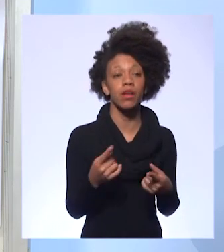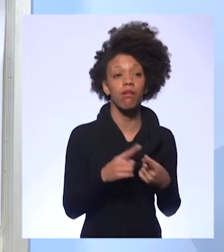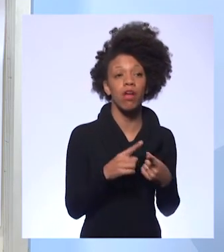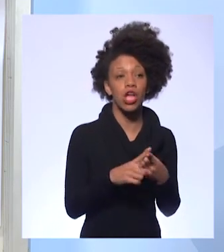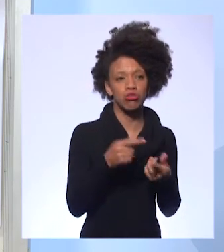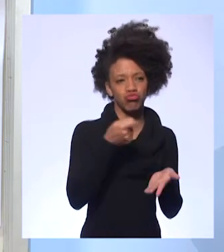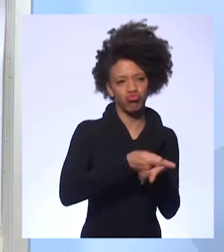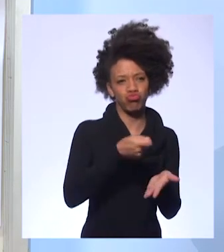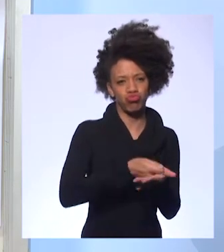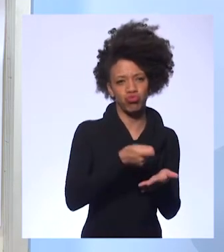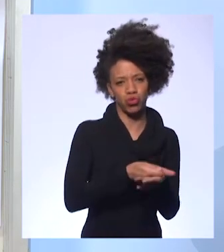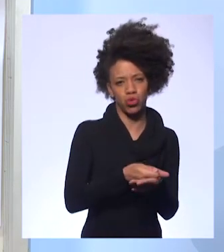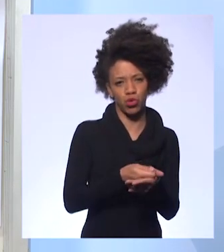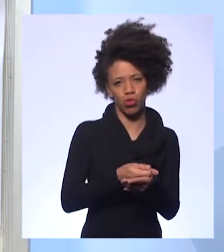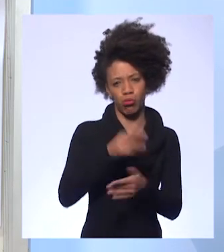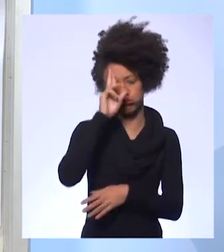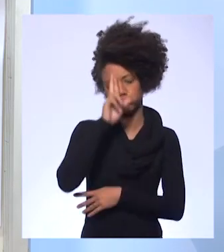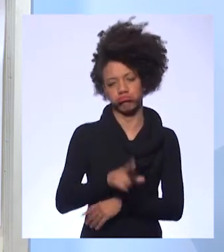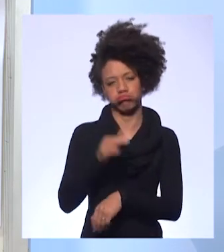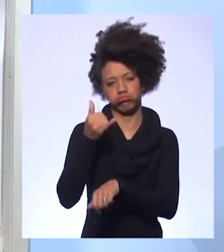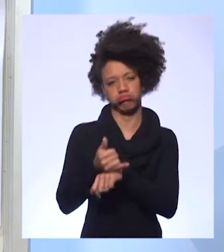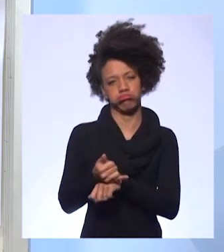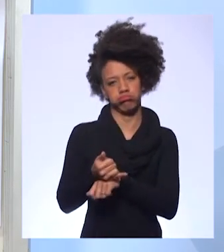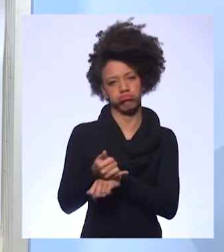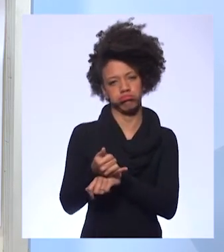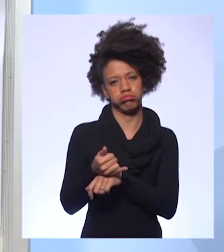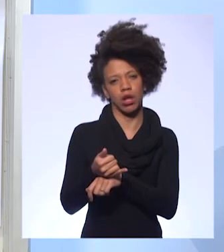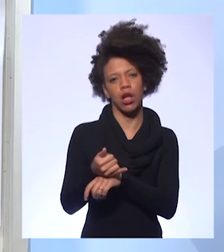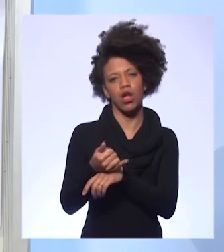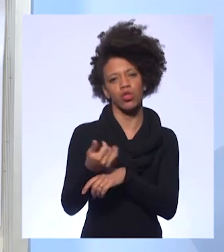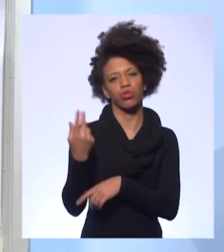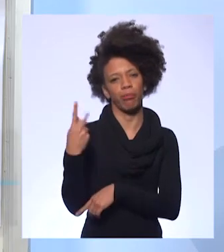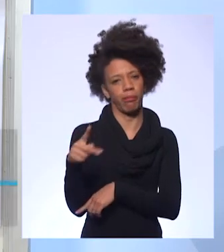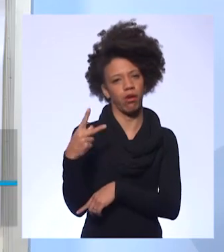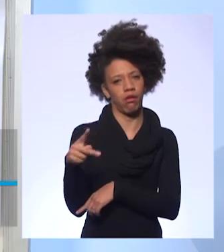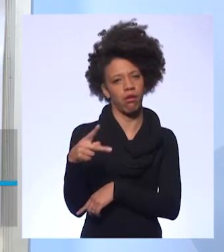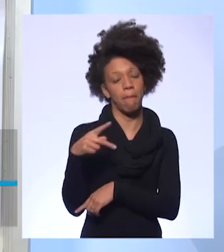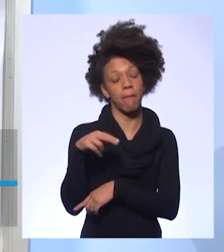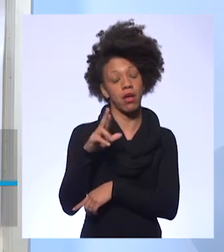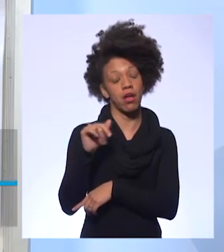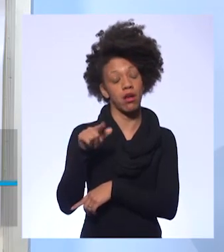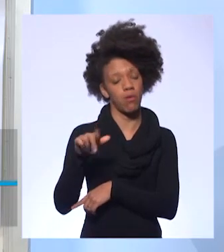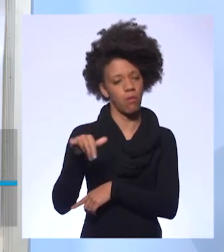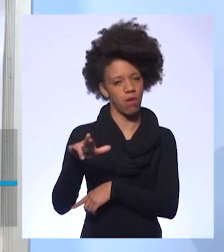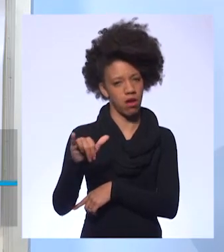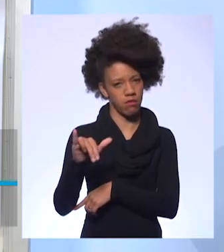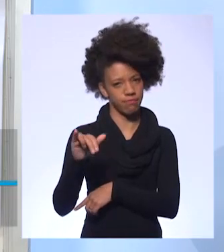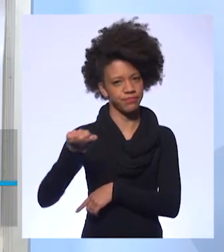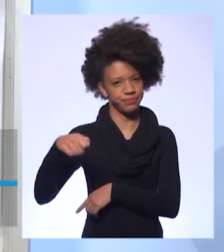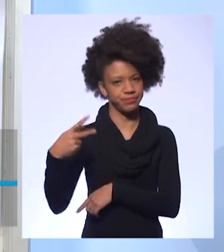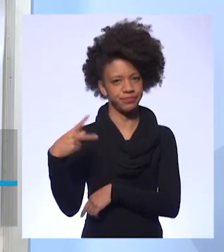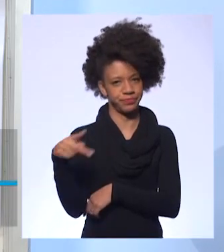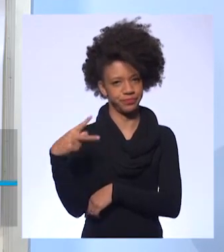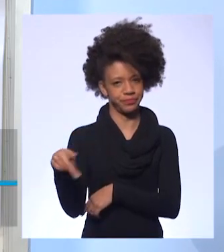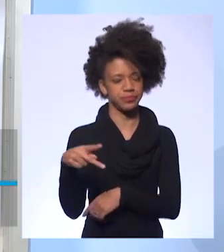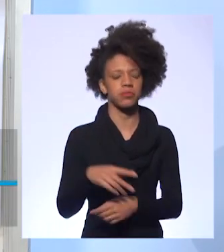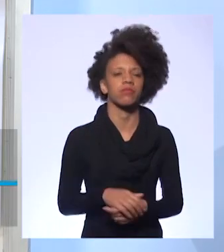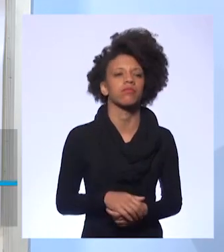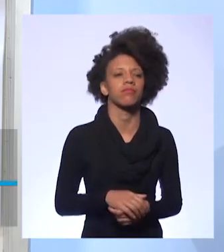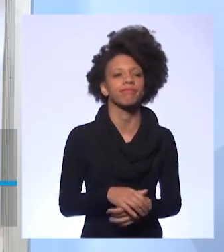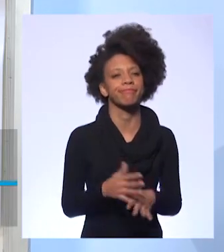ditador/governante/dono do Paraguai todo ele autoriza um ataque ao Brasil isso foi meio que